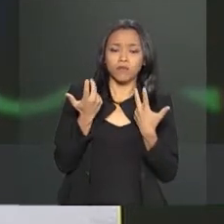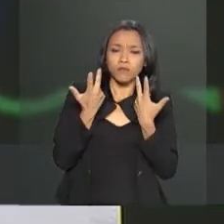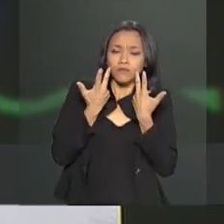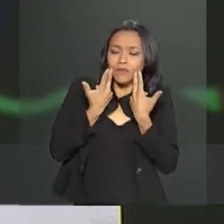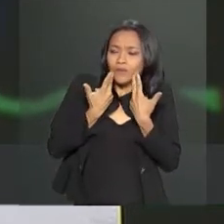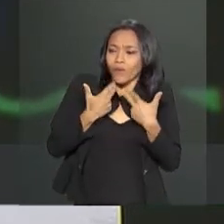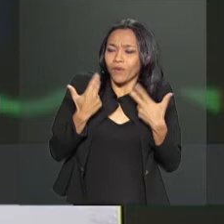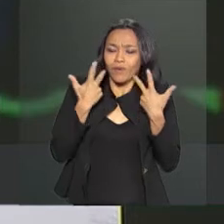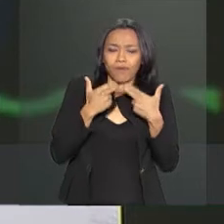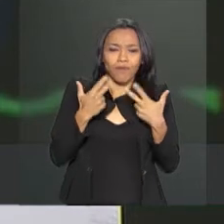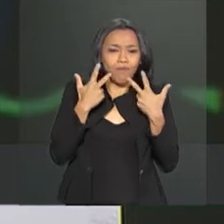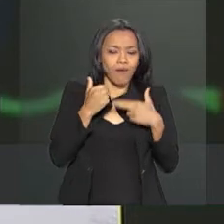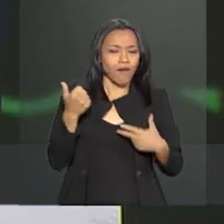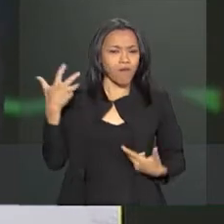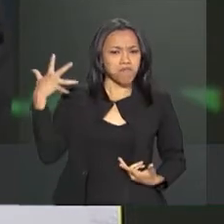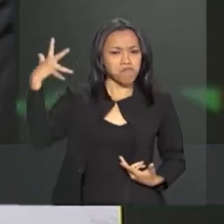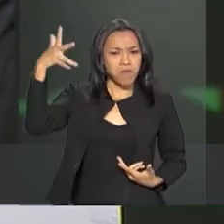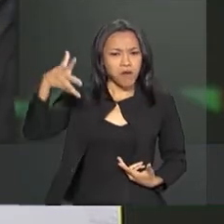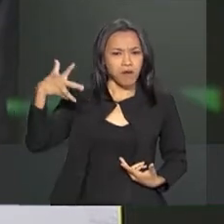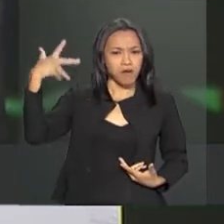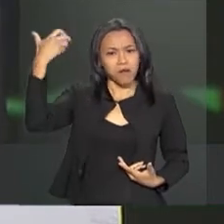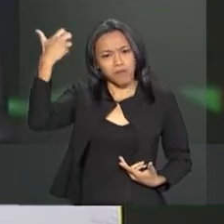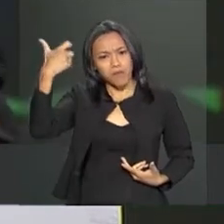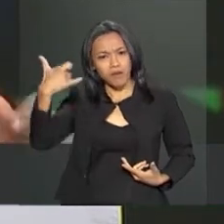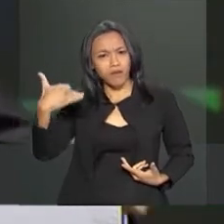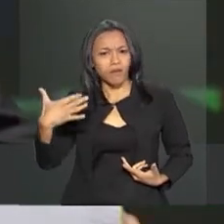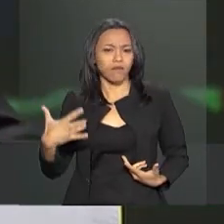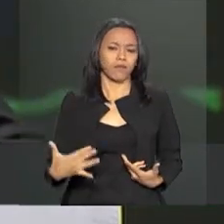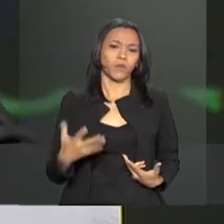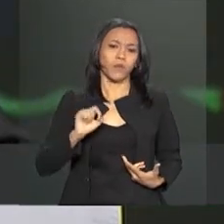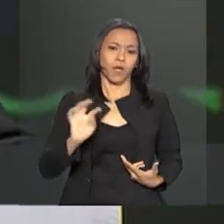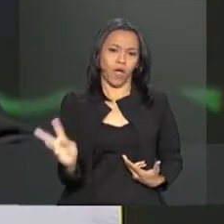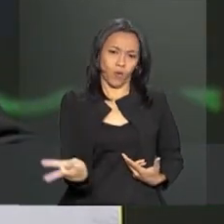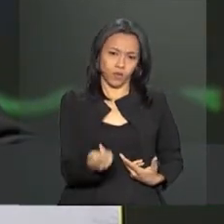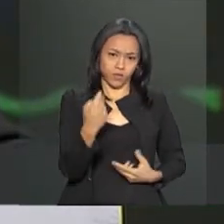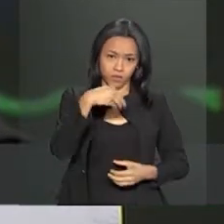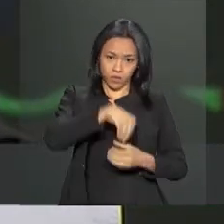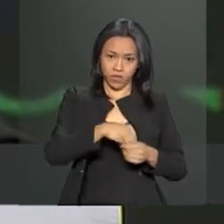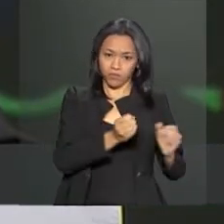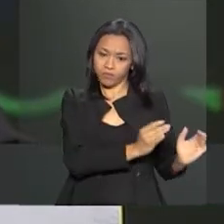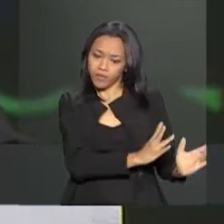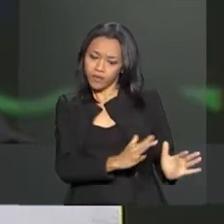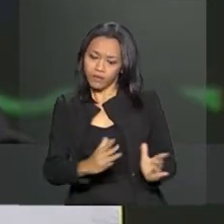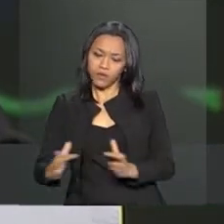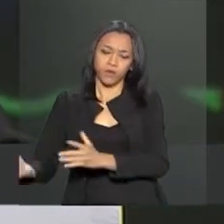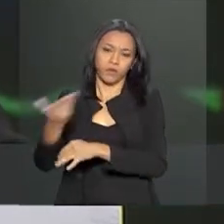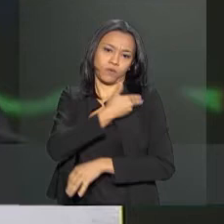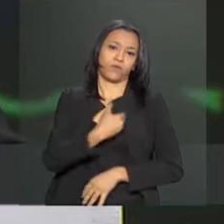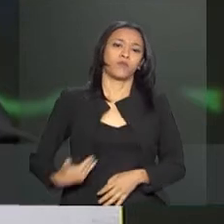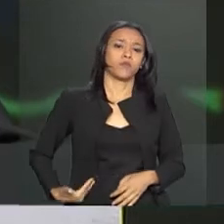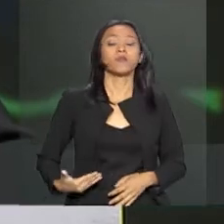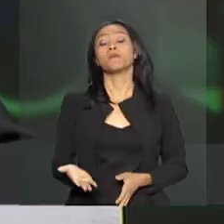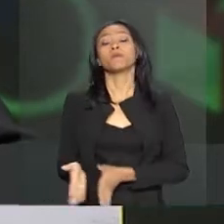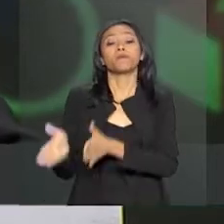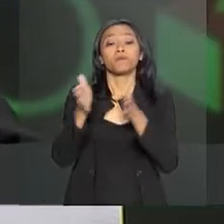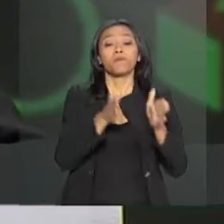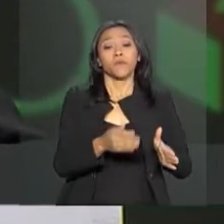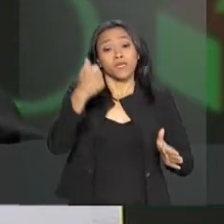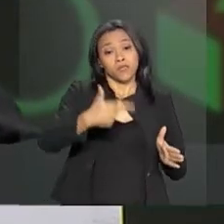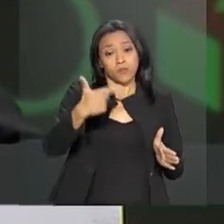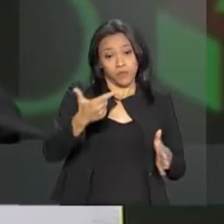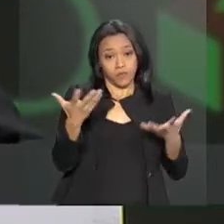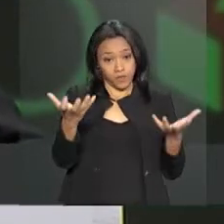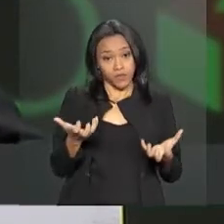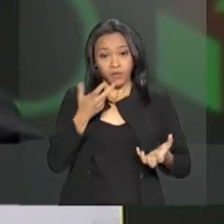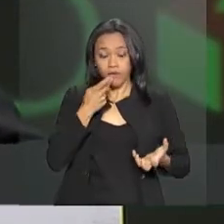isso com uma tranquilidade extraordinária. A segunda palavra que quero dar é a